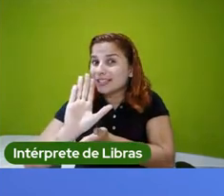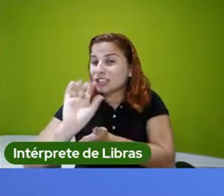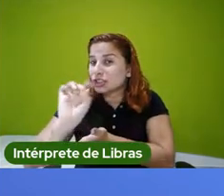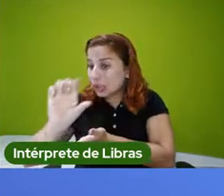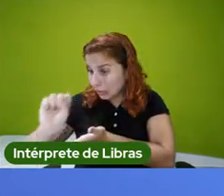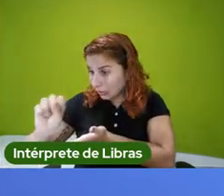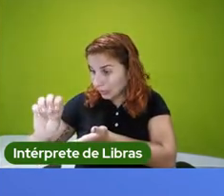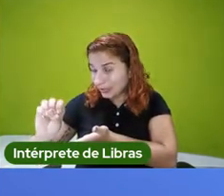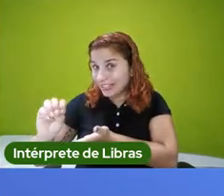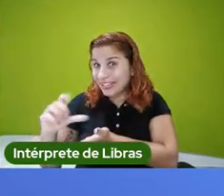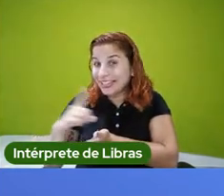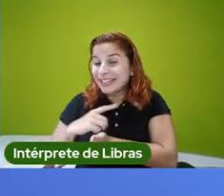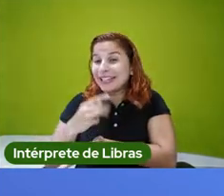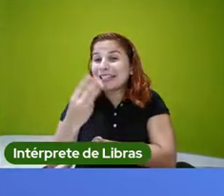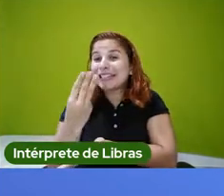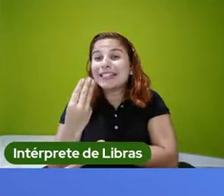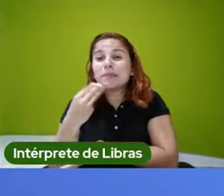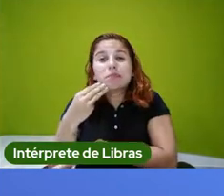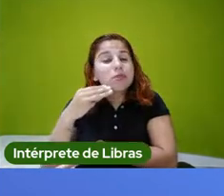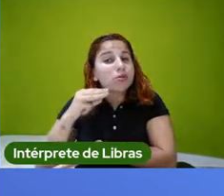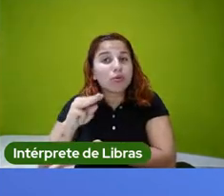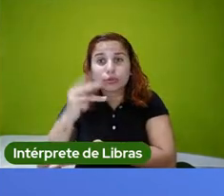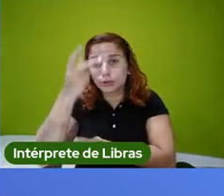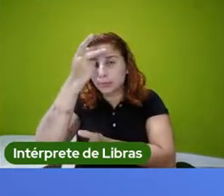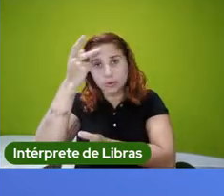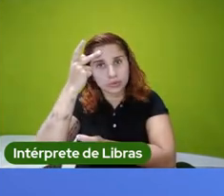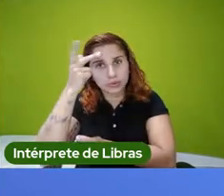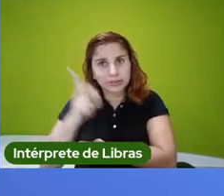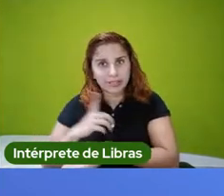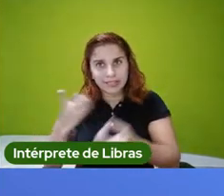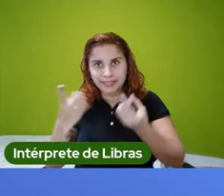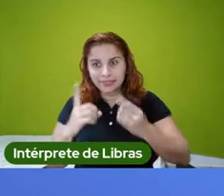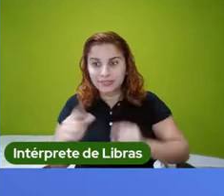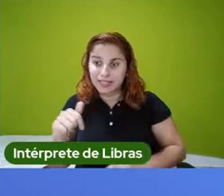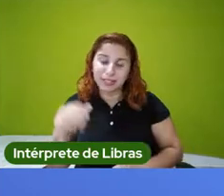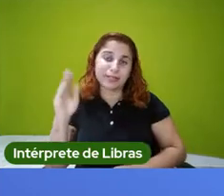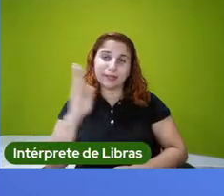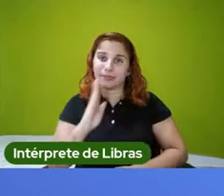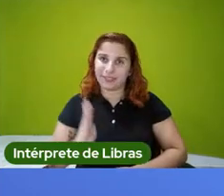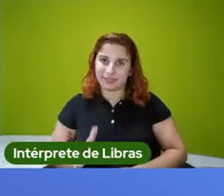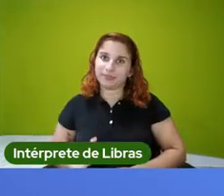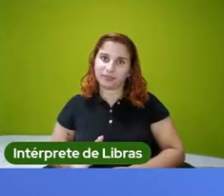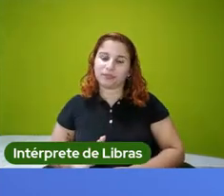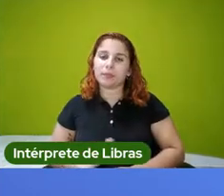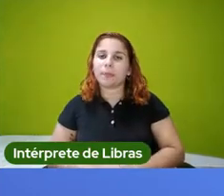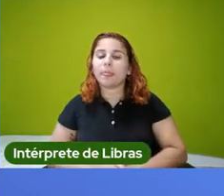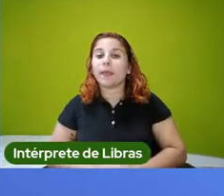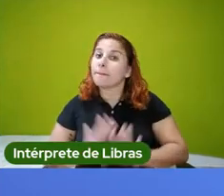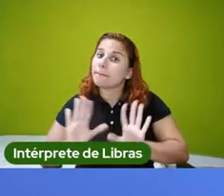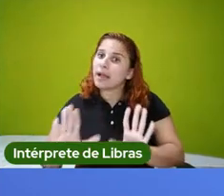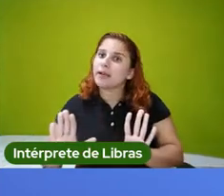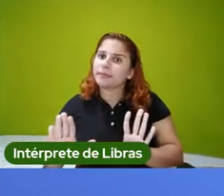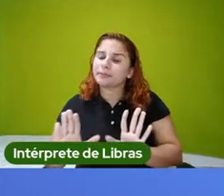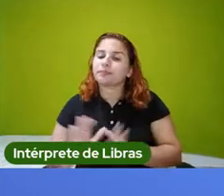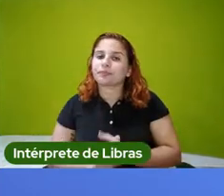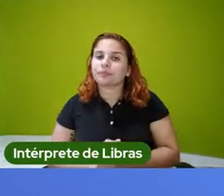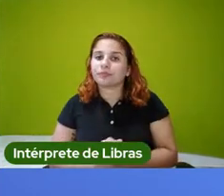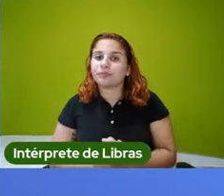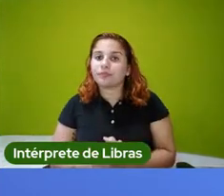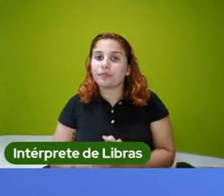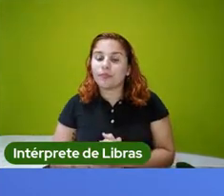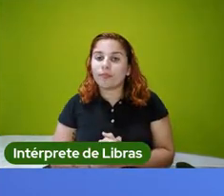são beneficiárias do BPC, ou um pouco mais aí do que isso, me foge aqui o número exato. Mas, enfim,